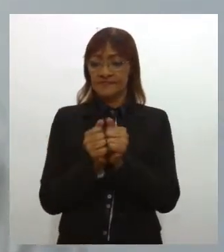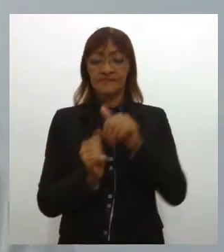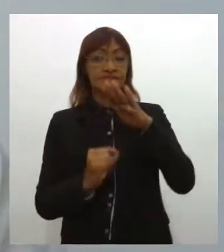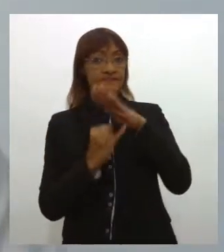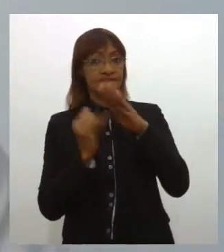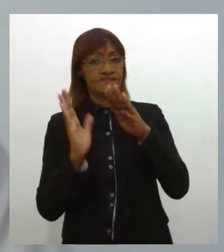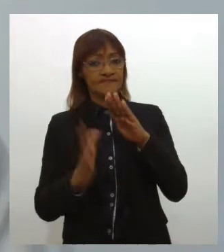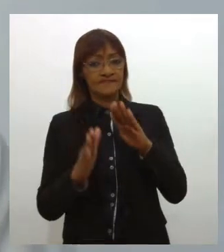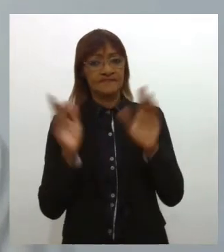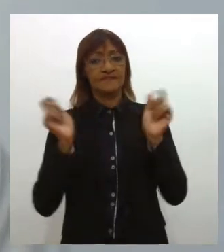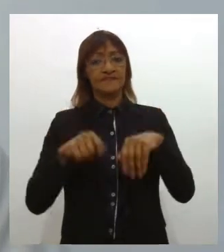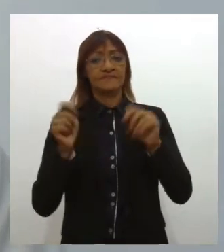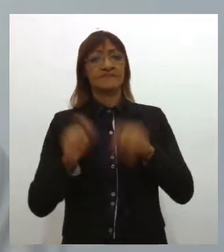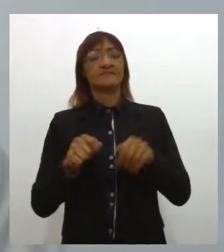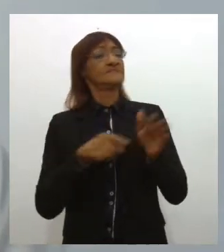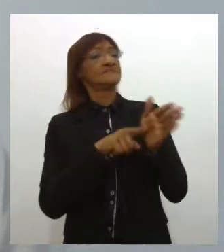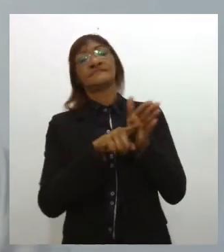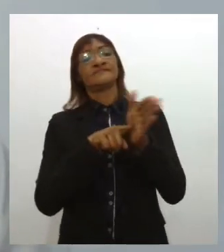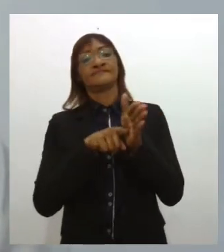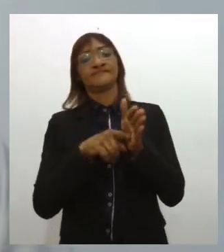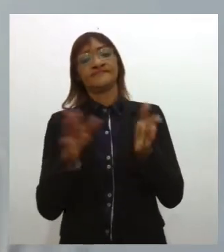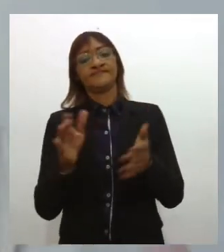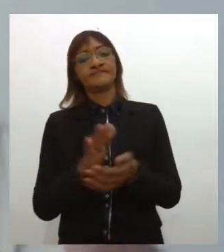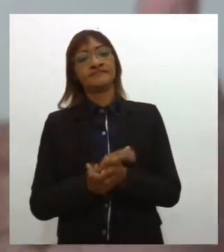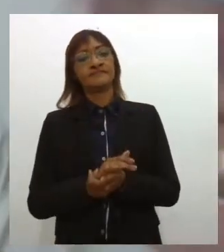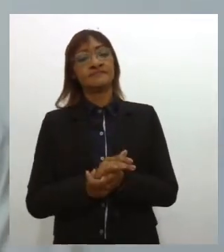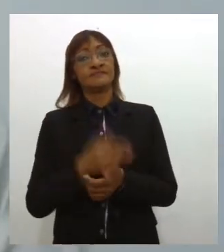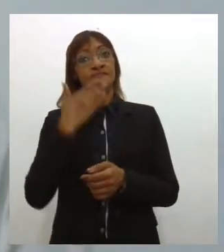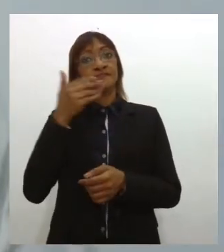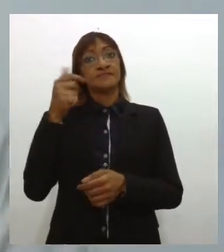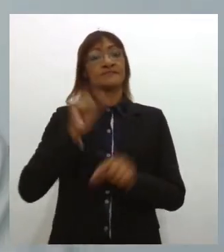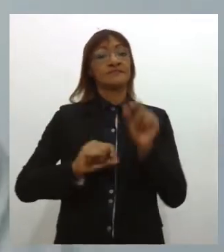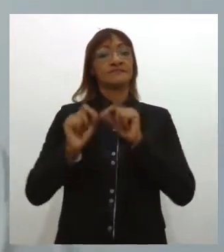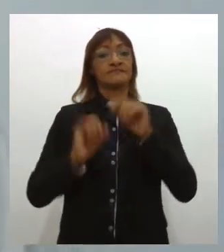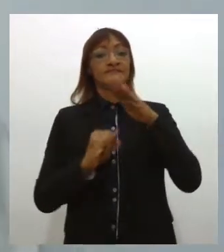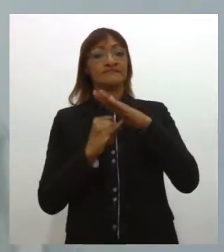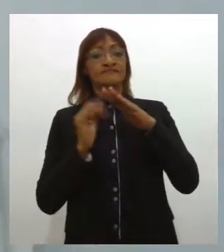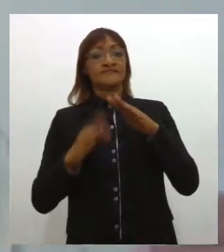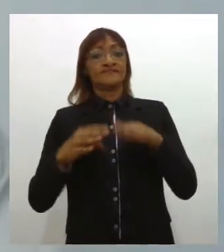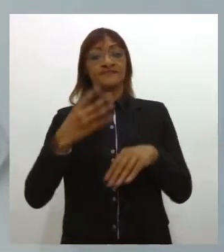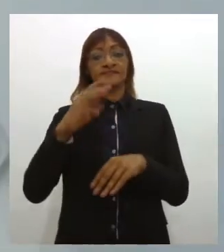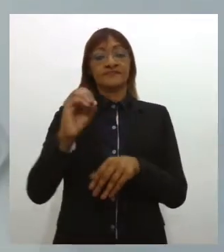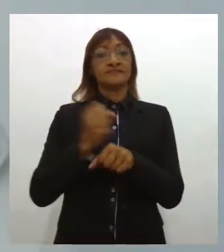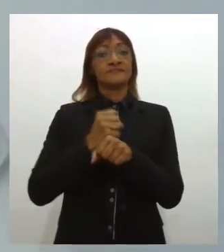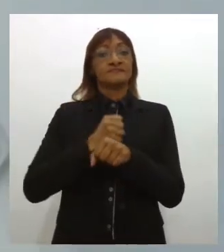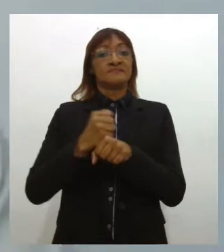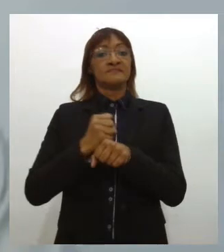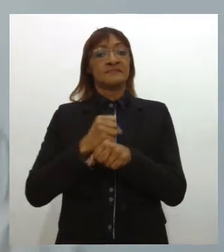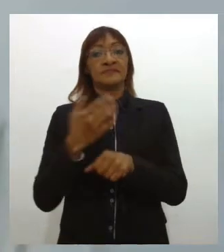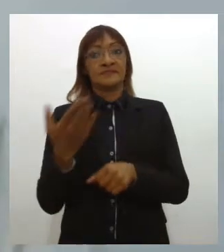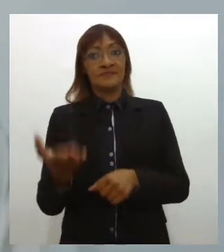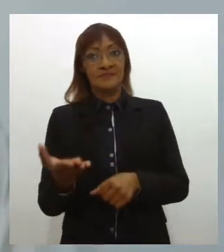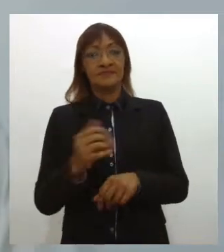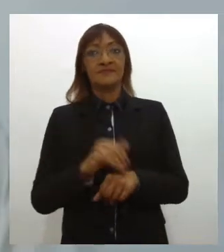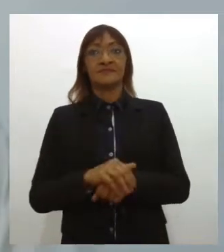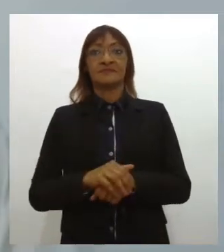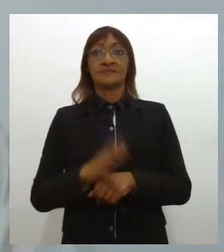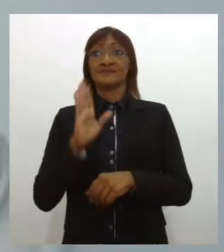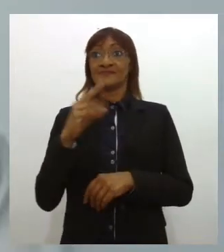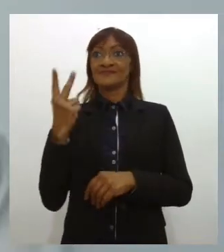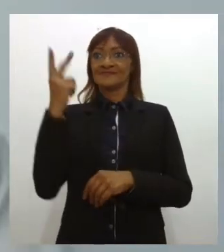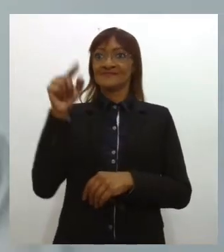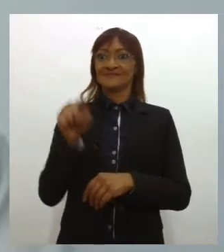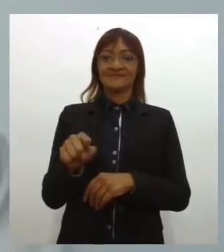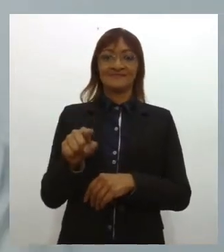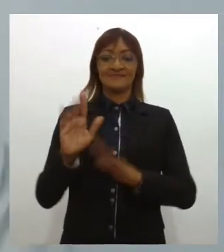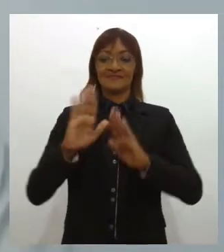pudesse promover esse estudo. E nada melhor do que uma instituição que tem mais de 40 anos no mercado, foi reconhecida como a 9ª escola